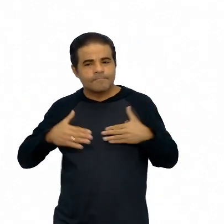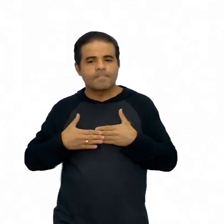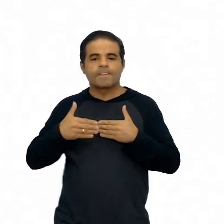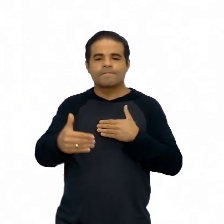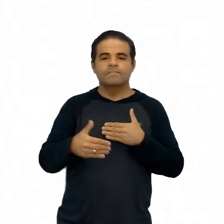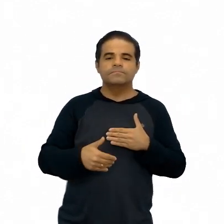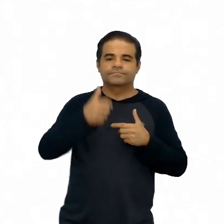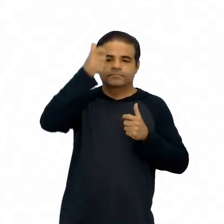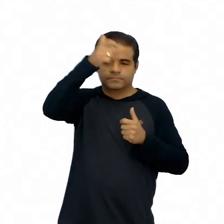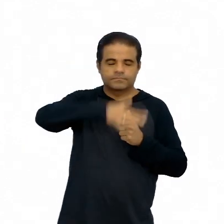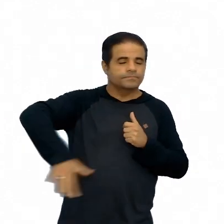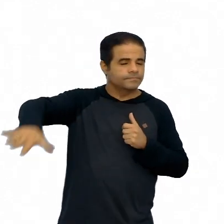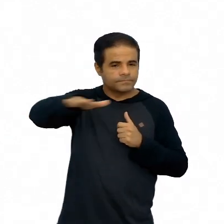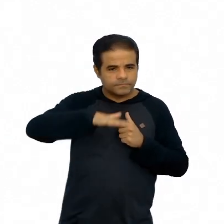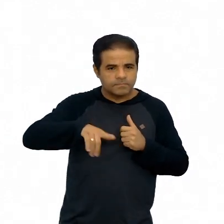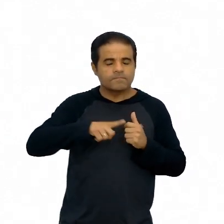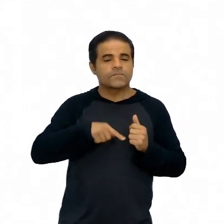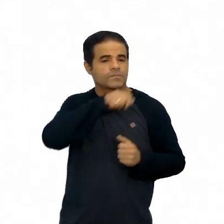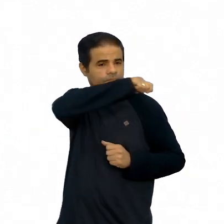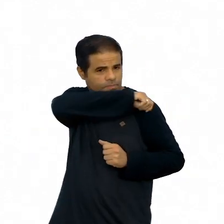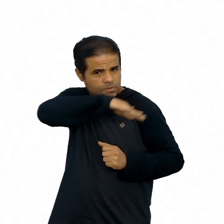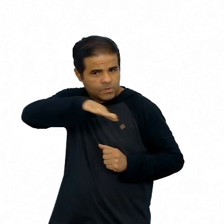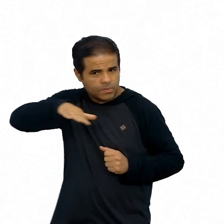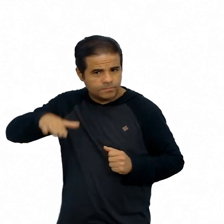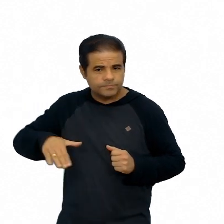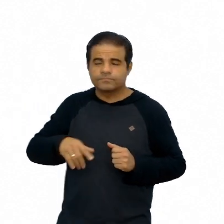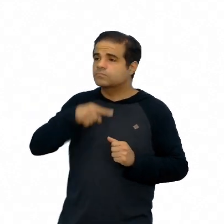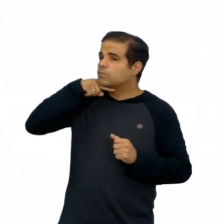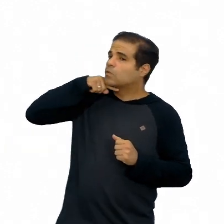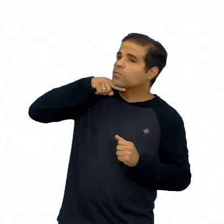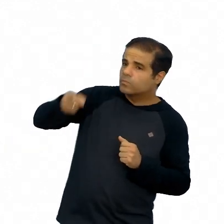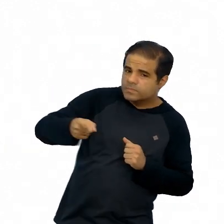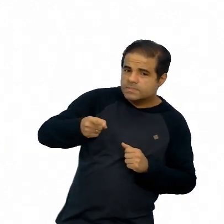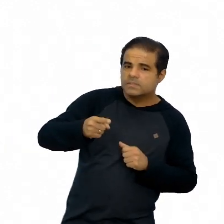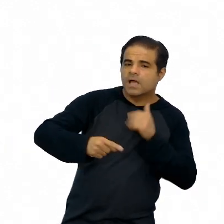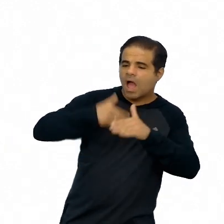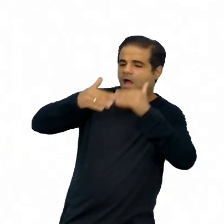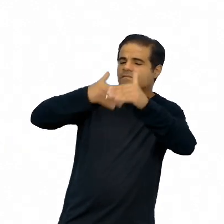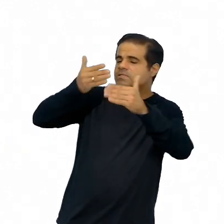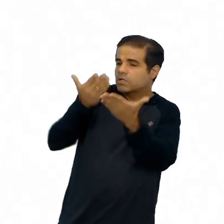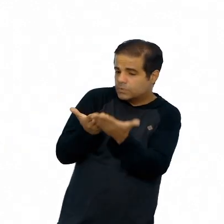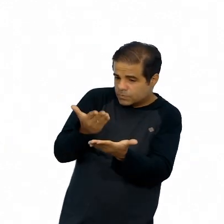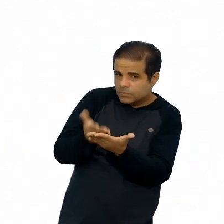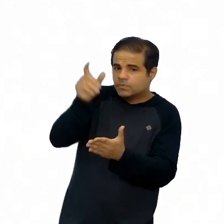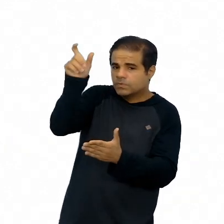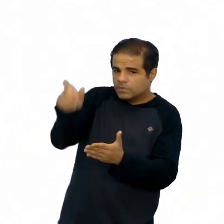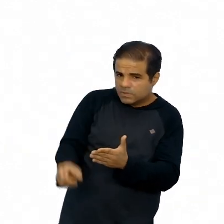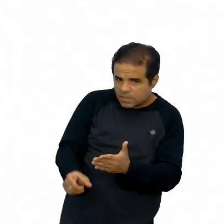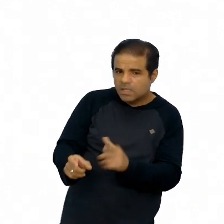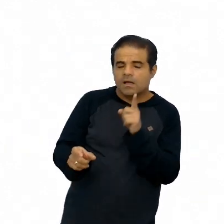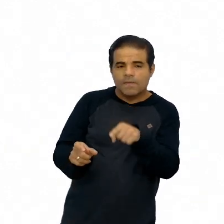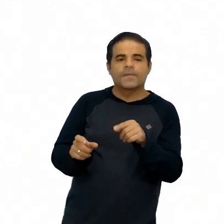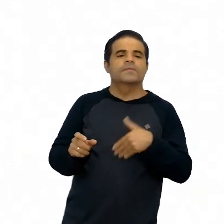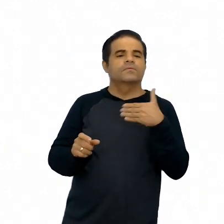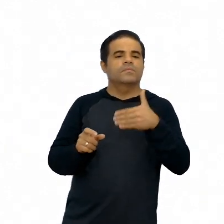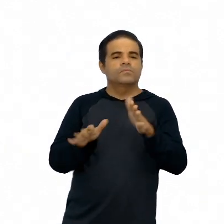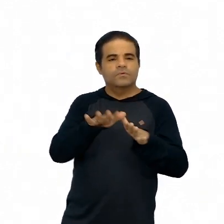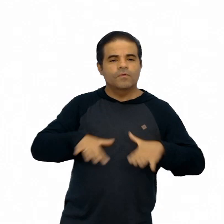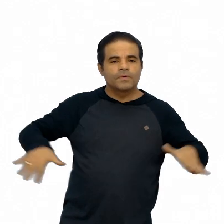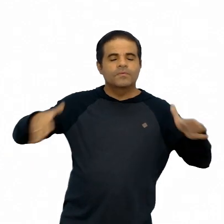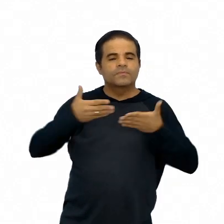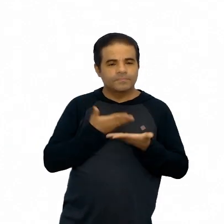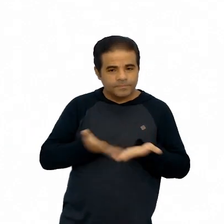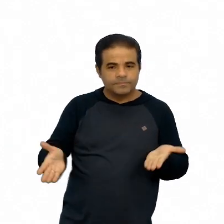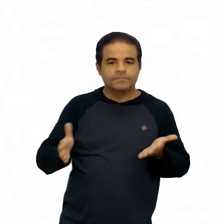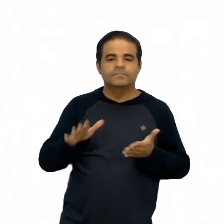ligação, e o que faz para nós, um aluno, às vezes, não conseguir avançar, o que o nosso estudante não consegue avançar, por que ele